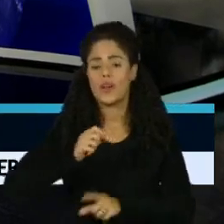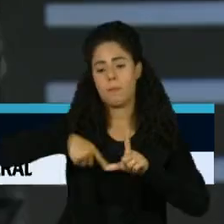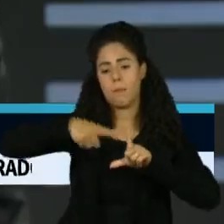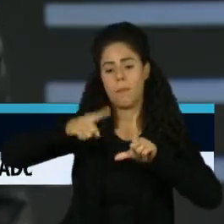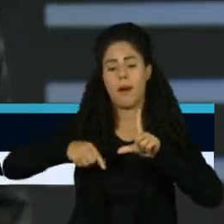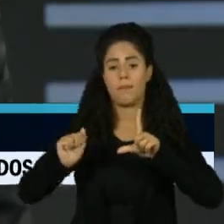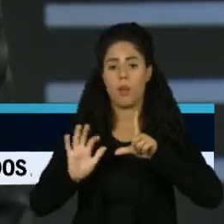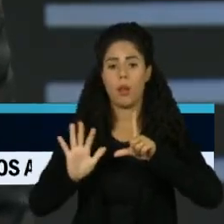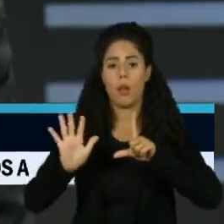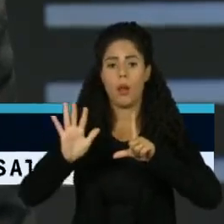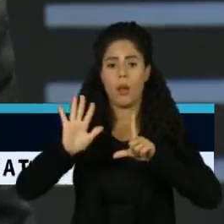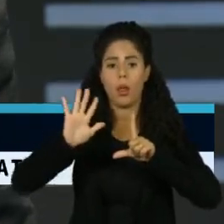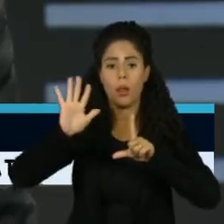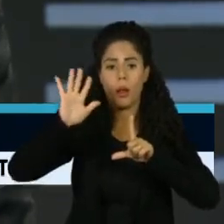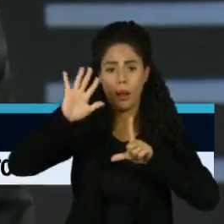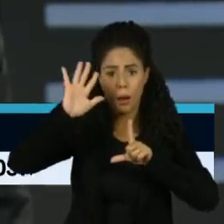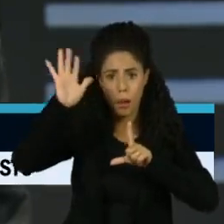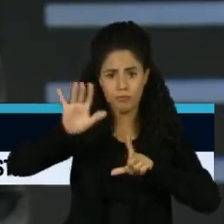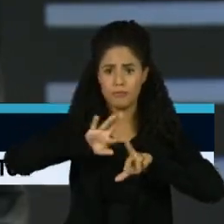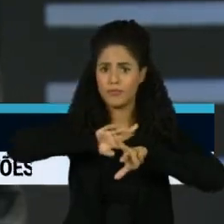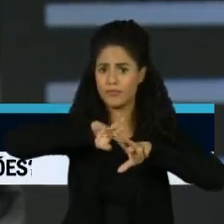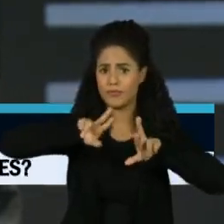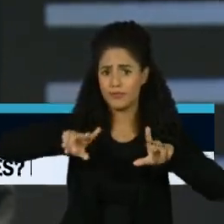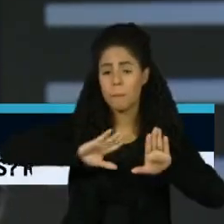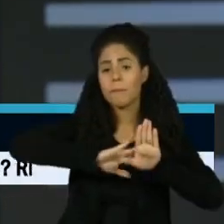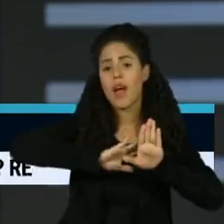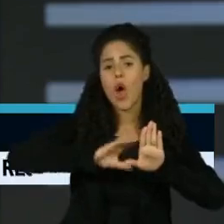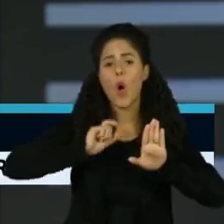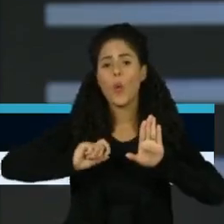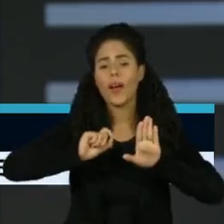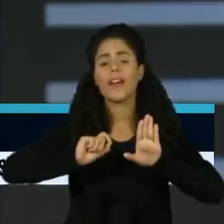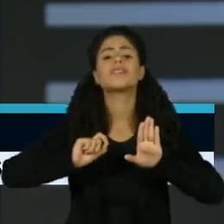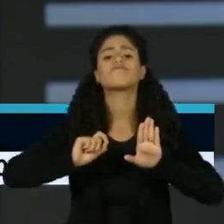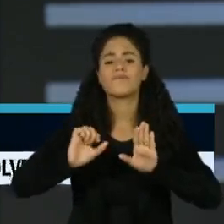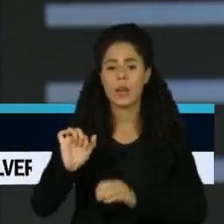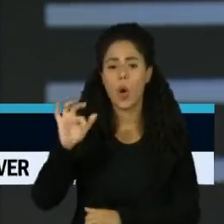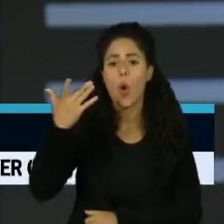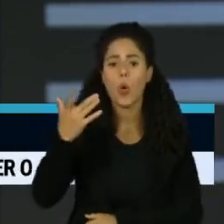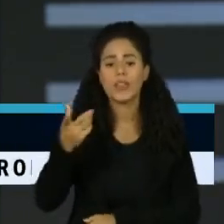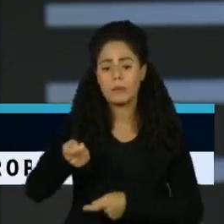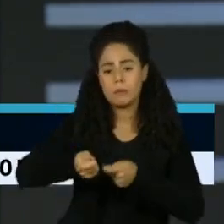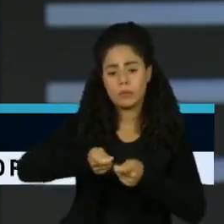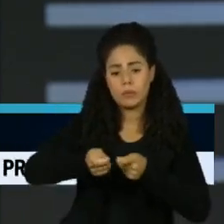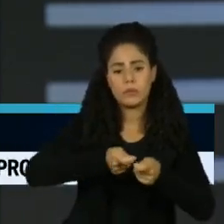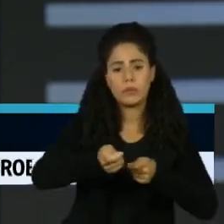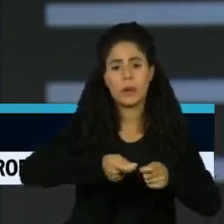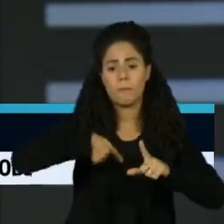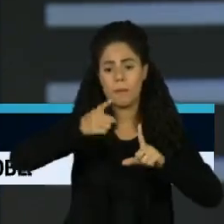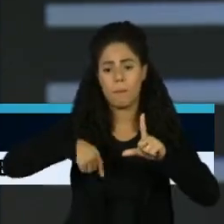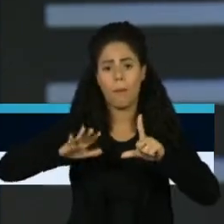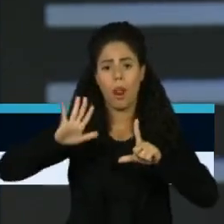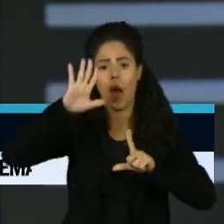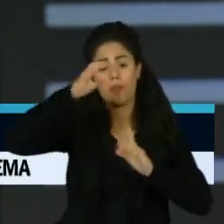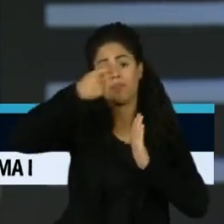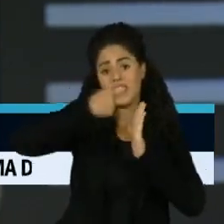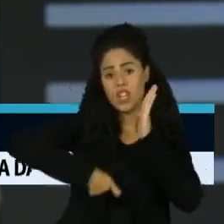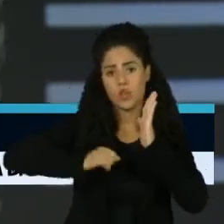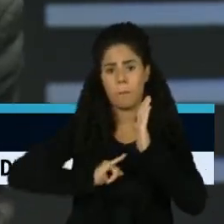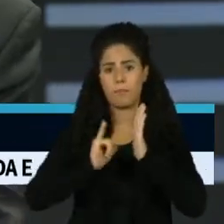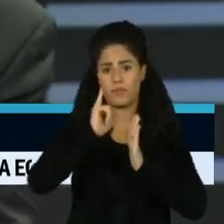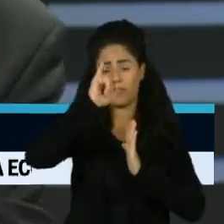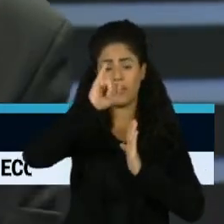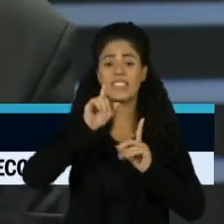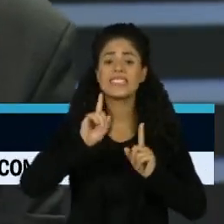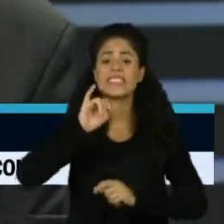inflacionário você já os fatores que estão por trás da inflação em um bom ser abatido só pelo aumento de taxa de juros porque a